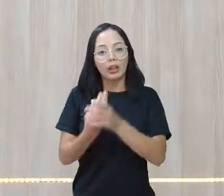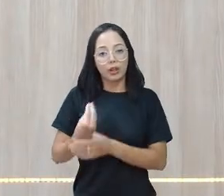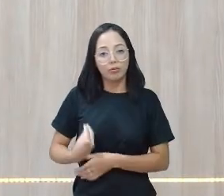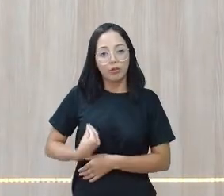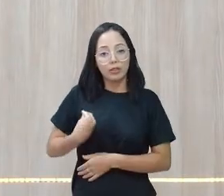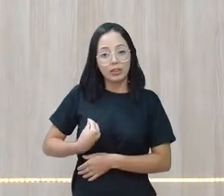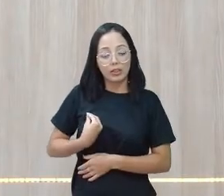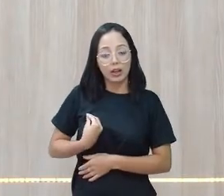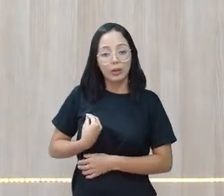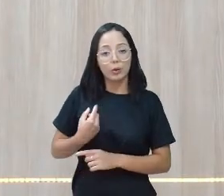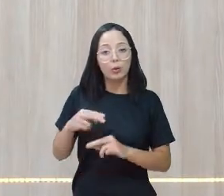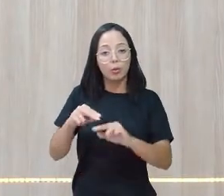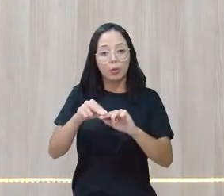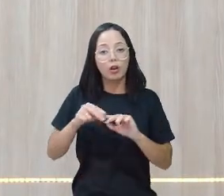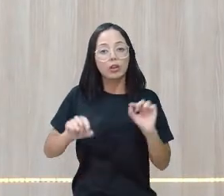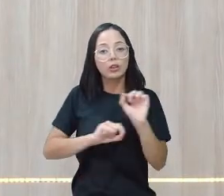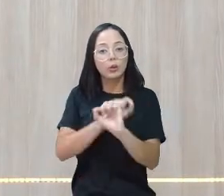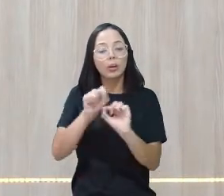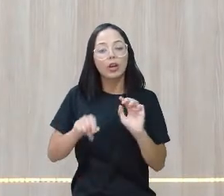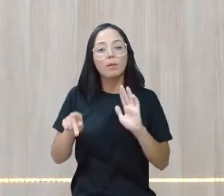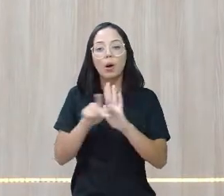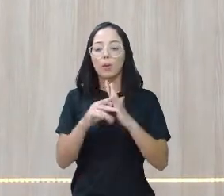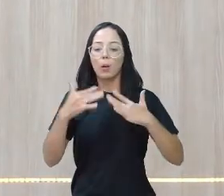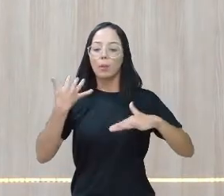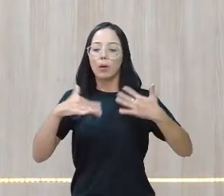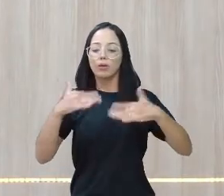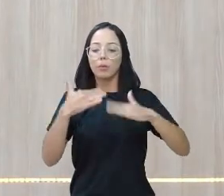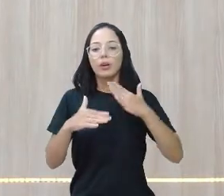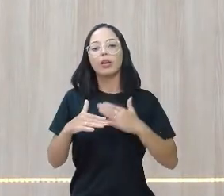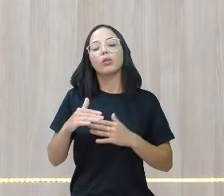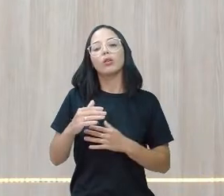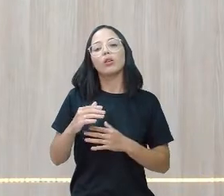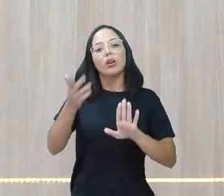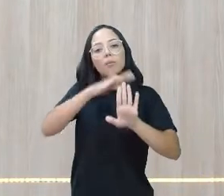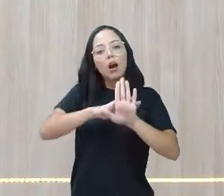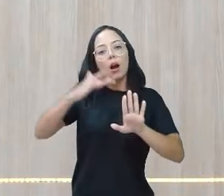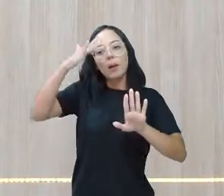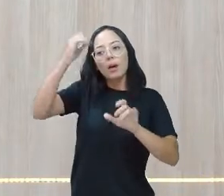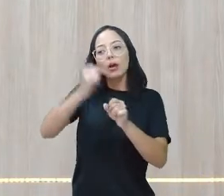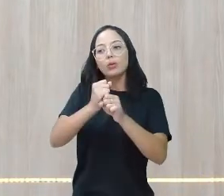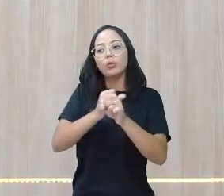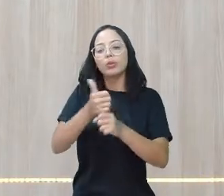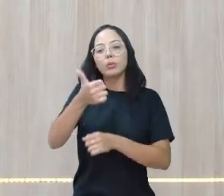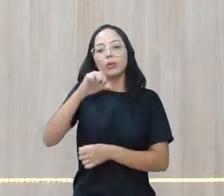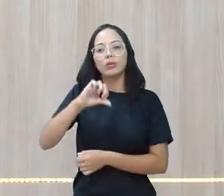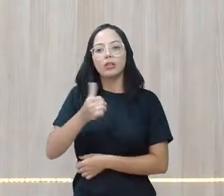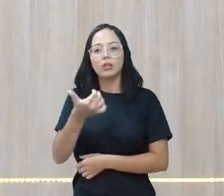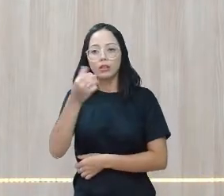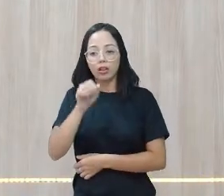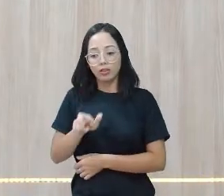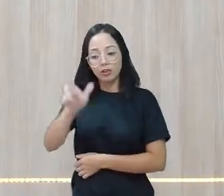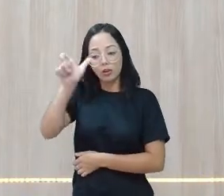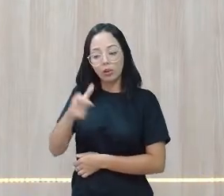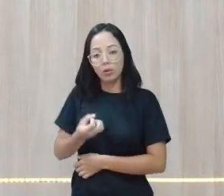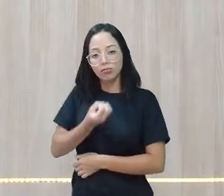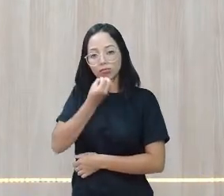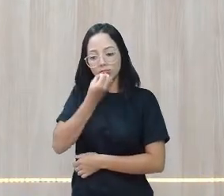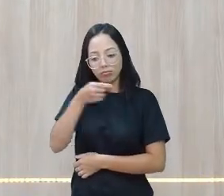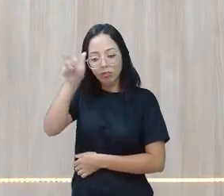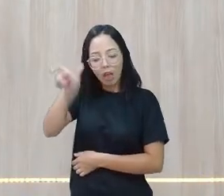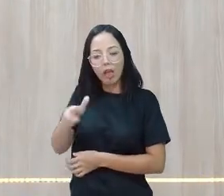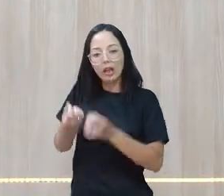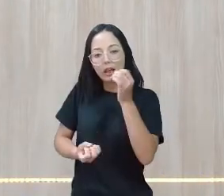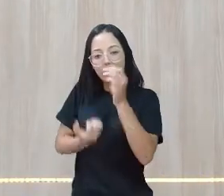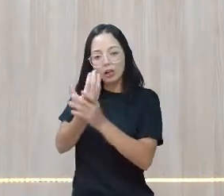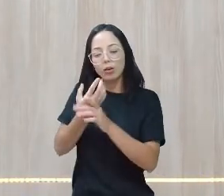pelos artistas a partir do movimento abstracionista em 1910, que foi o Kandinsky quem trouxe, tá certo? E